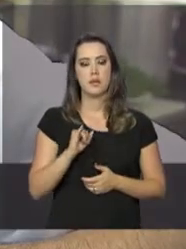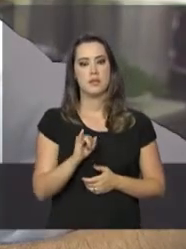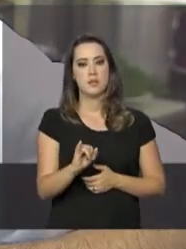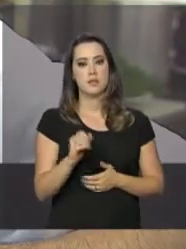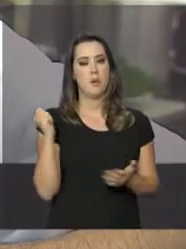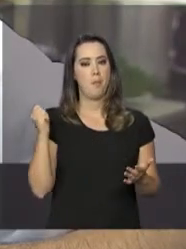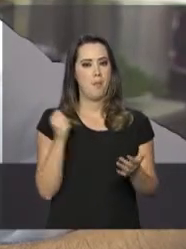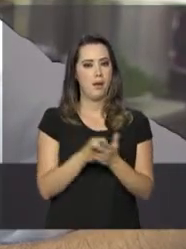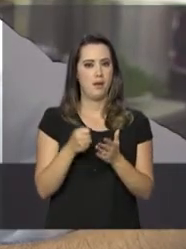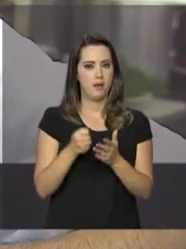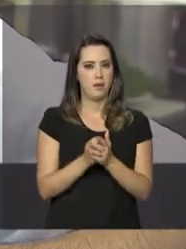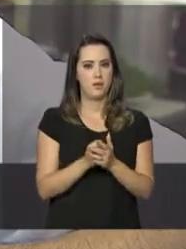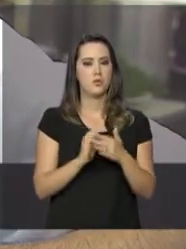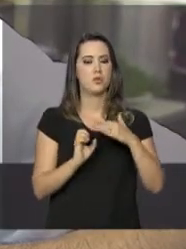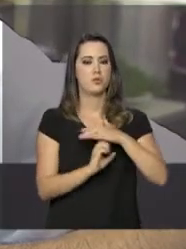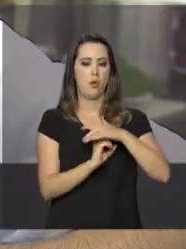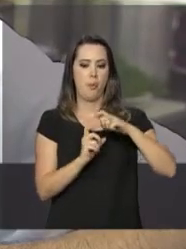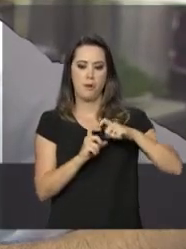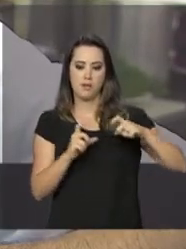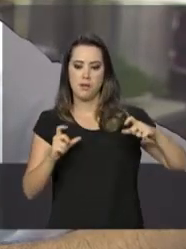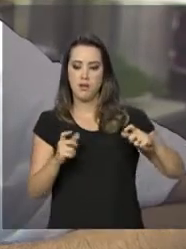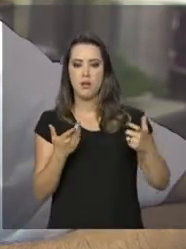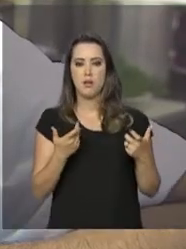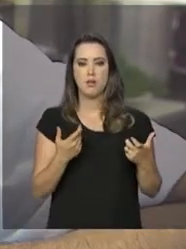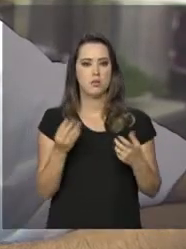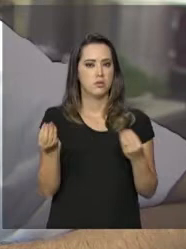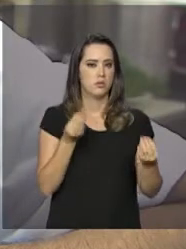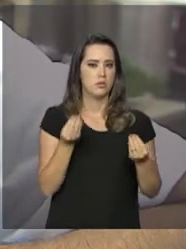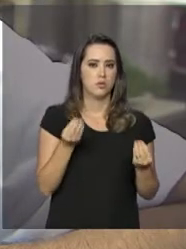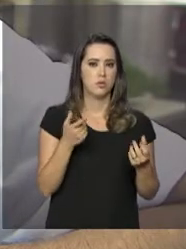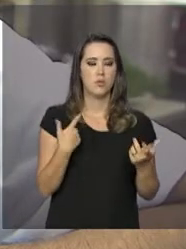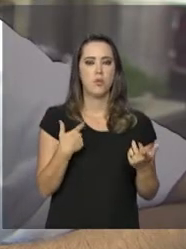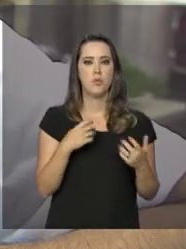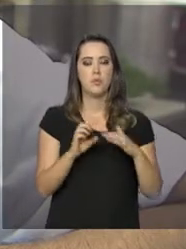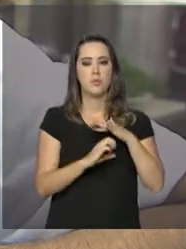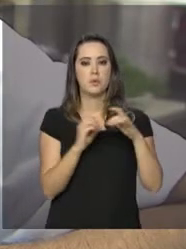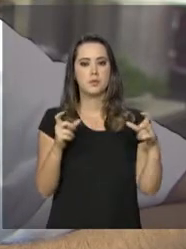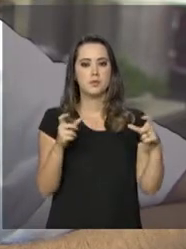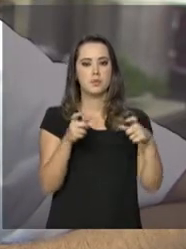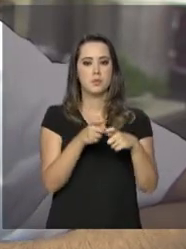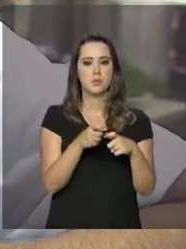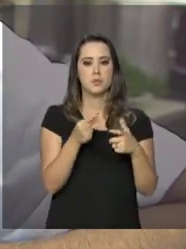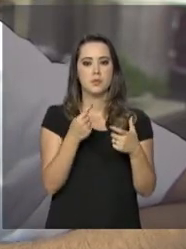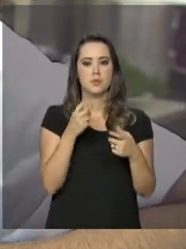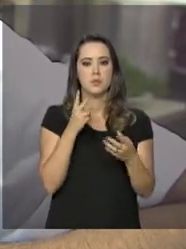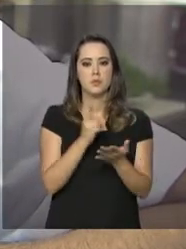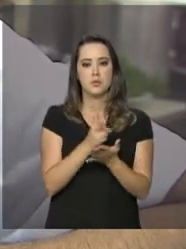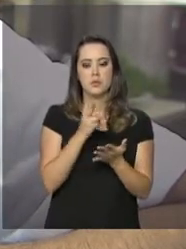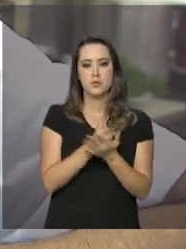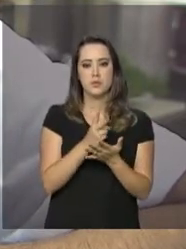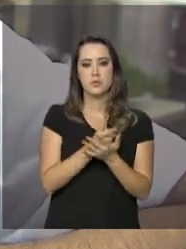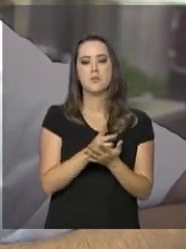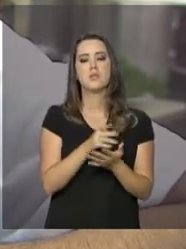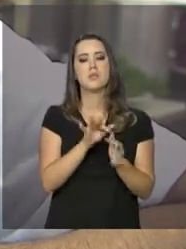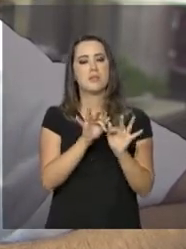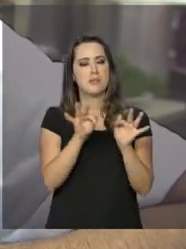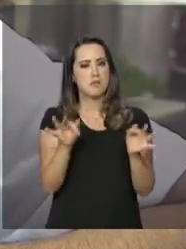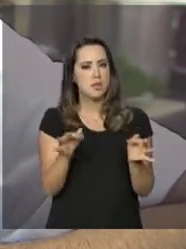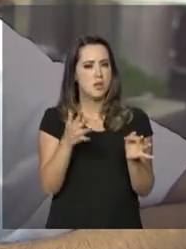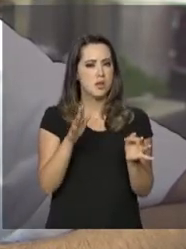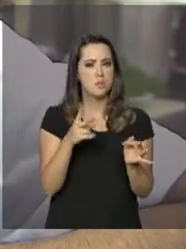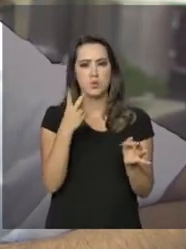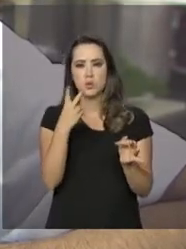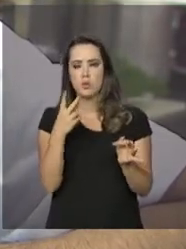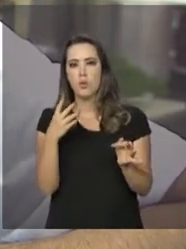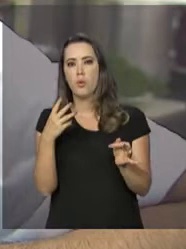atual joão grande empresa realmente era difícil você ser um pequeno empresário porque mesmo sendo simples a gente paga entre